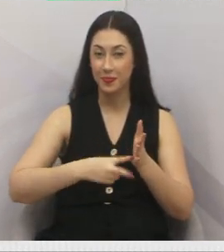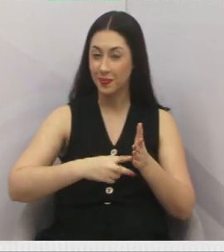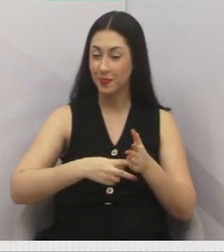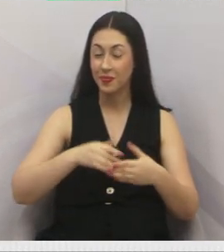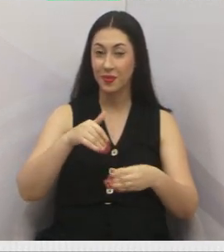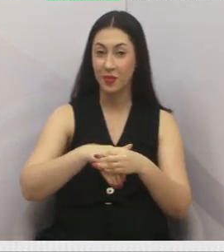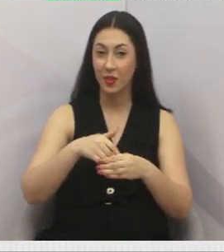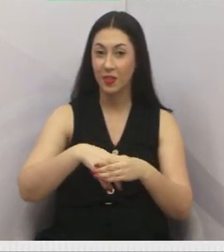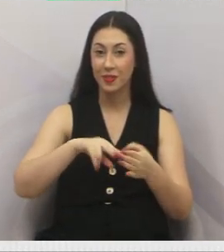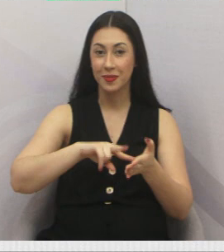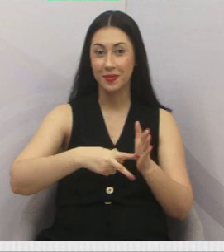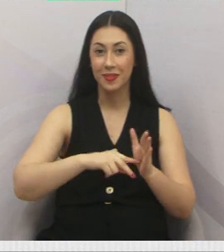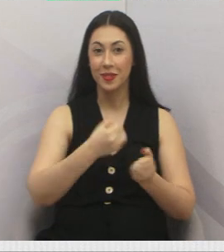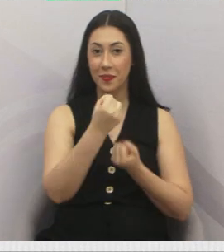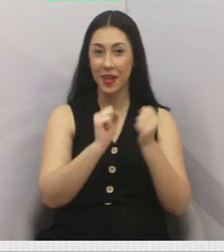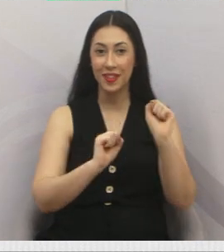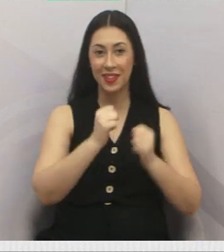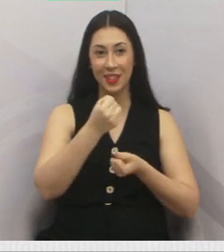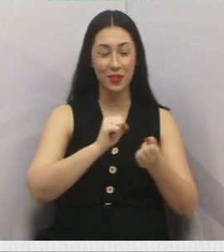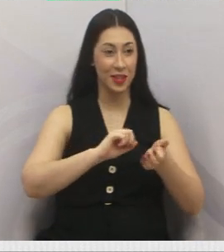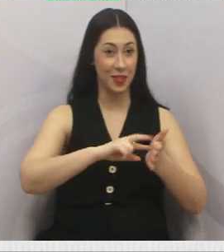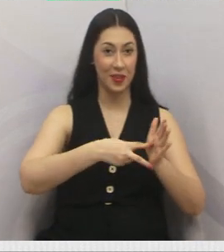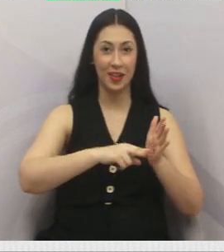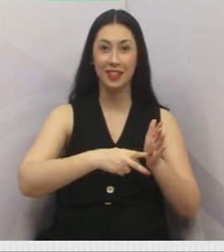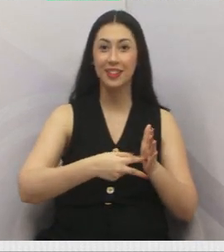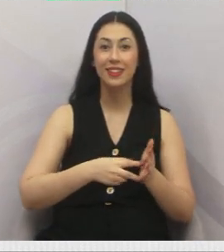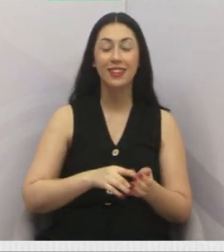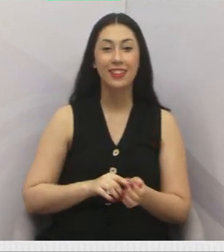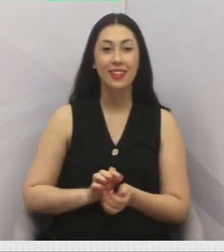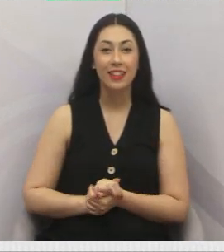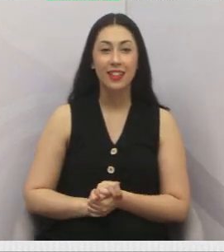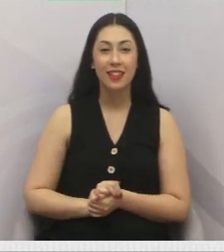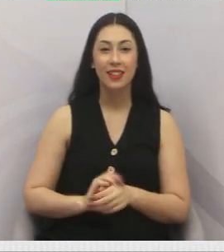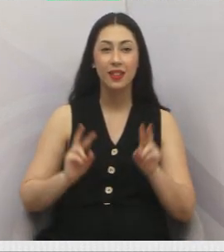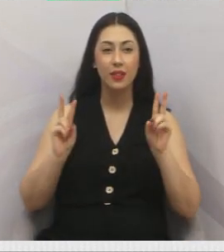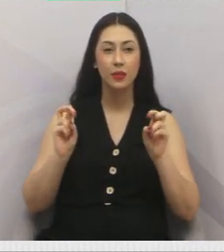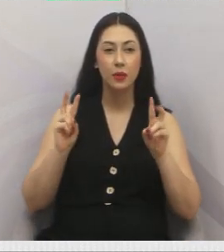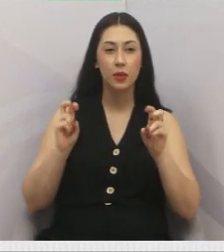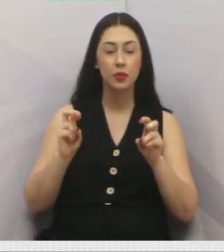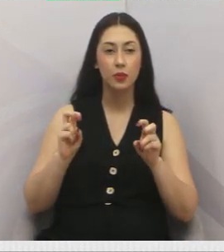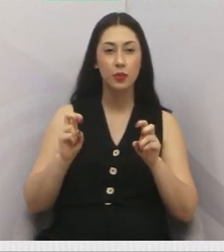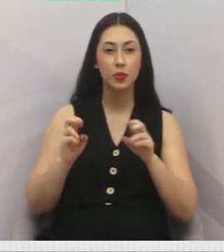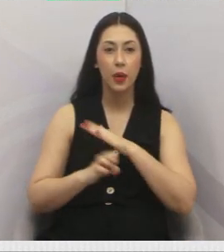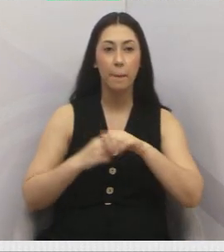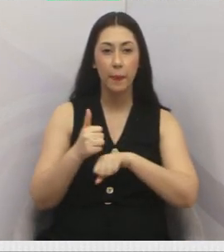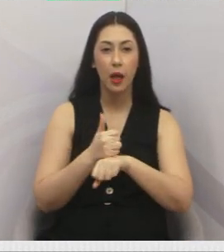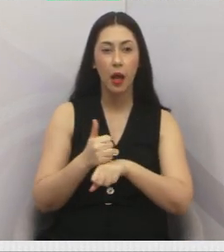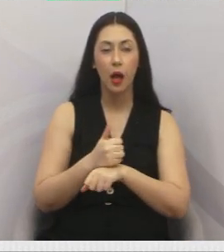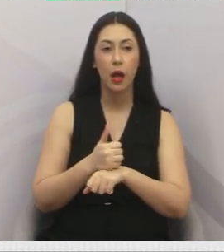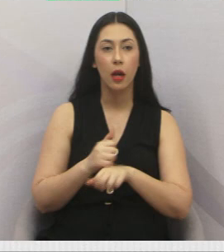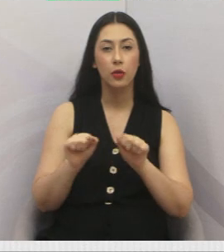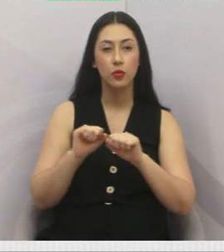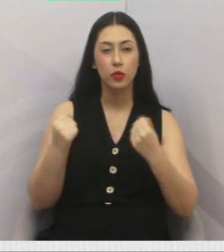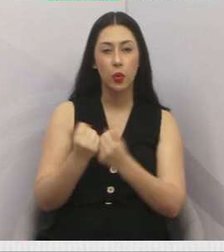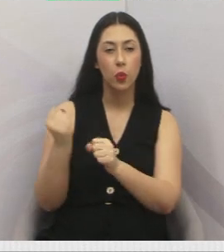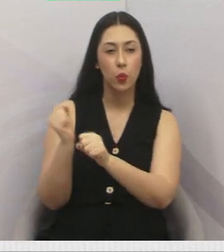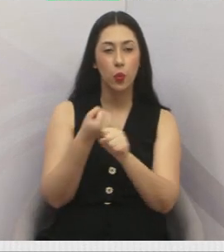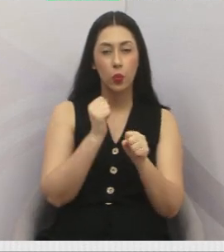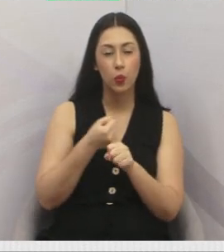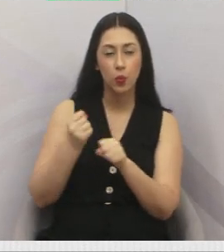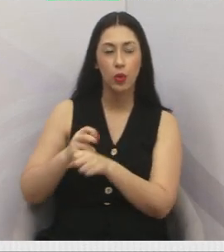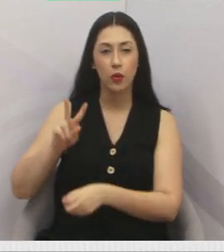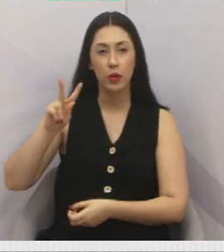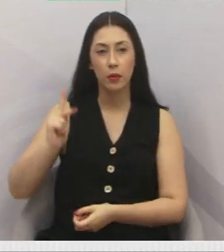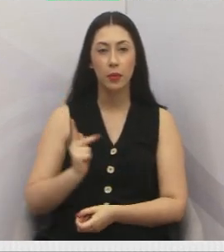um voto para Sindicatos Papeleiros. Segmento Empresas e Entidades Profissionais, um voto para a Associação das Construtoras do Vale Paraíba, a